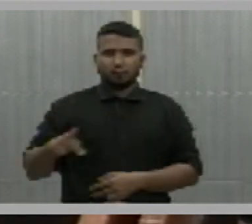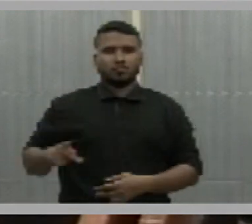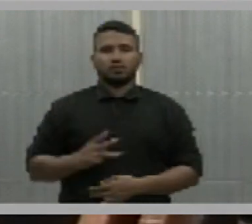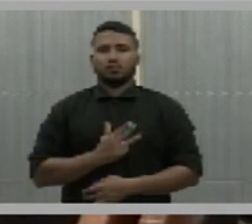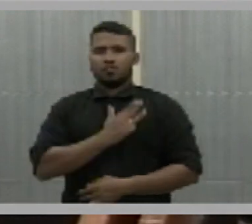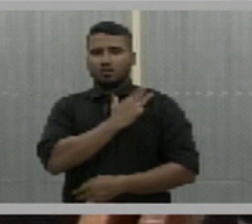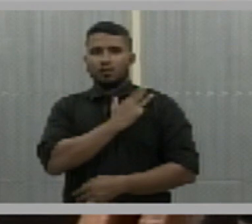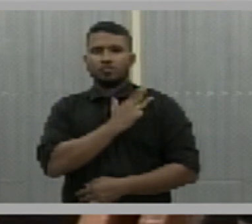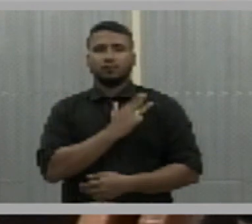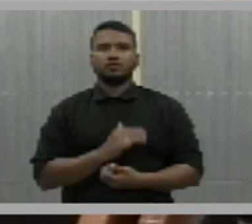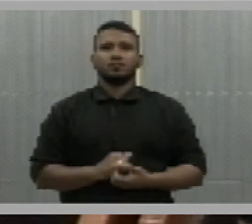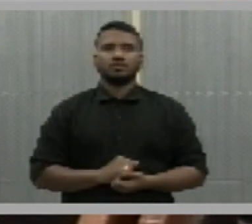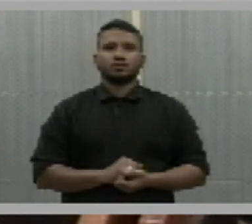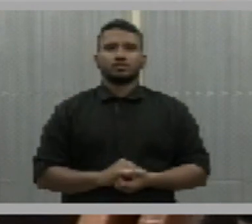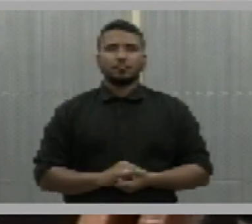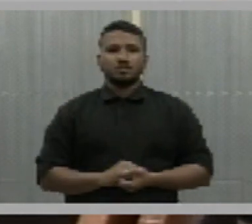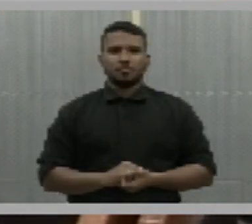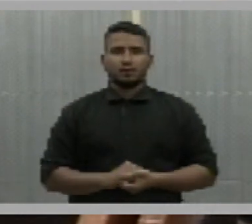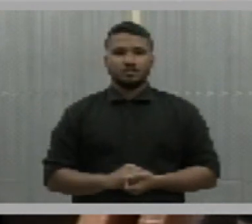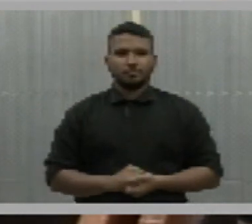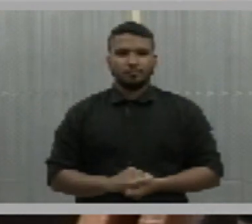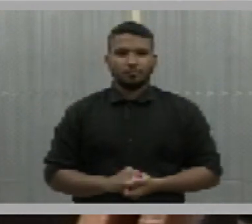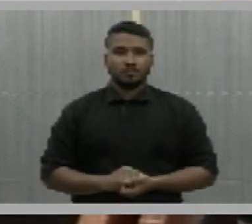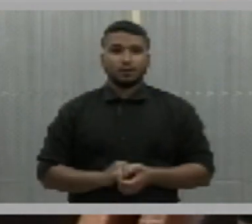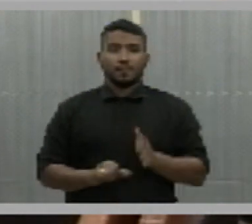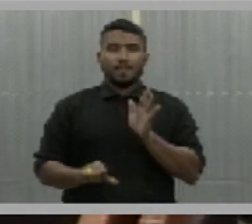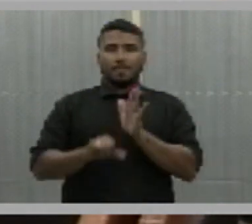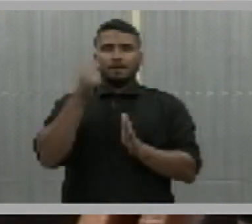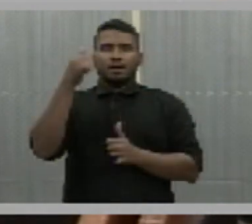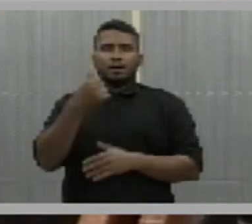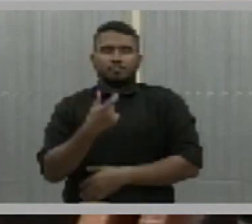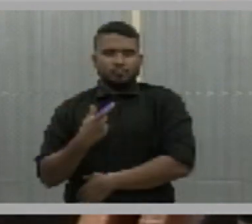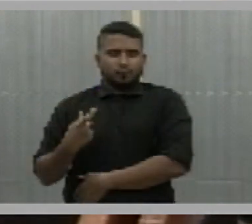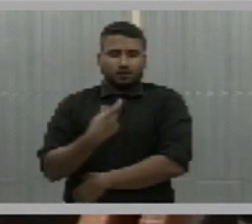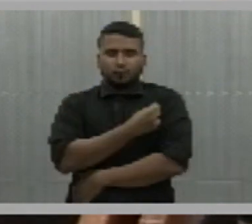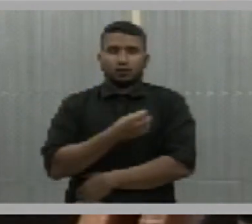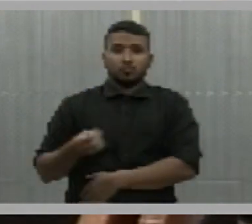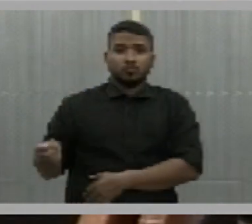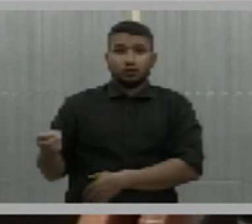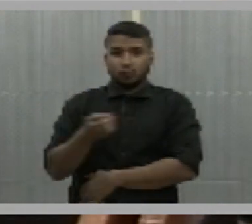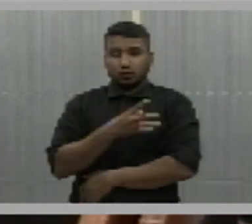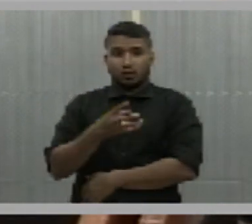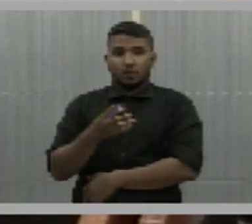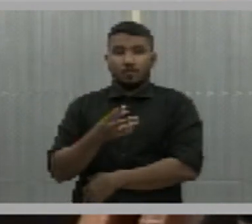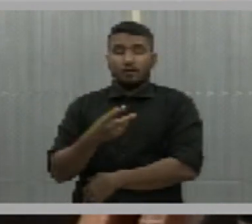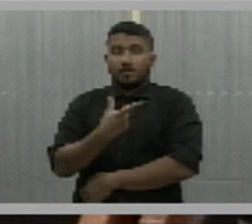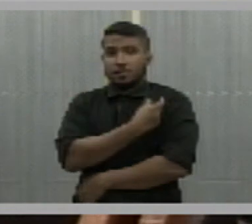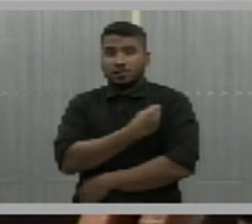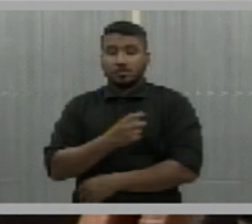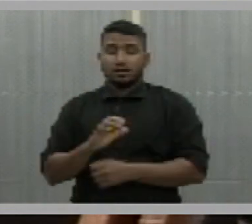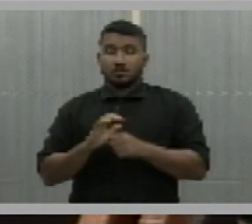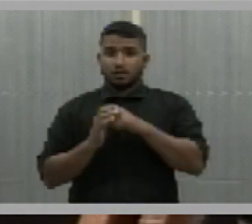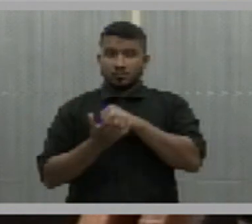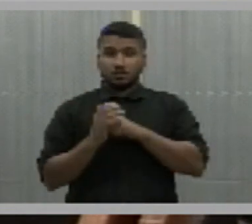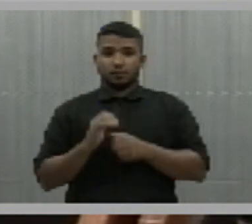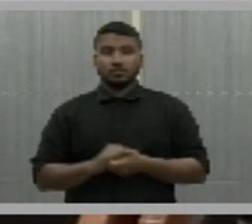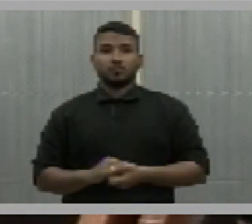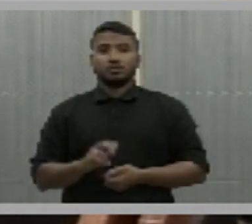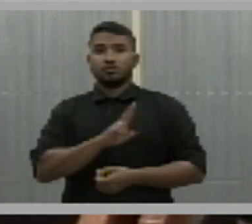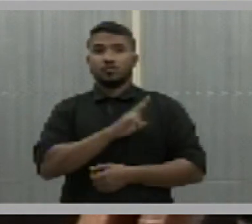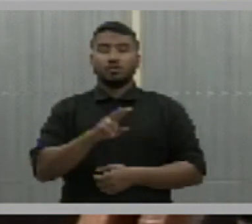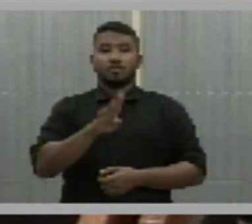República, Lula, que foi o primeiro a ser vacinado com essa nova modalidade da vacina anti-Covid, a